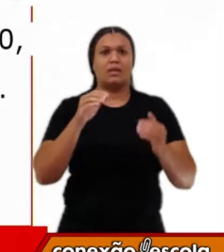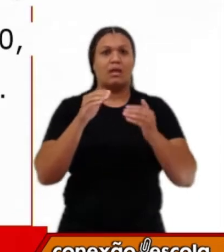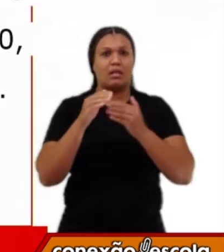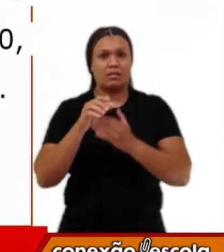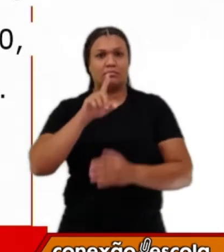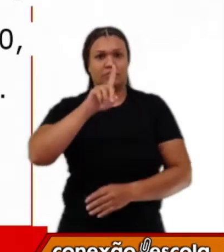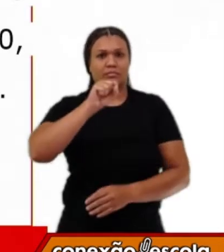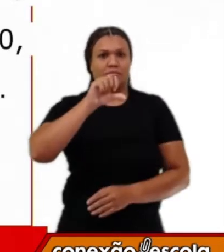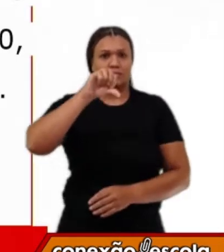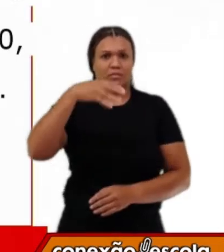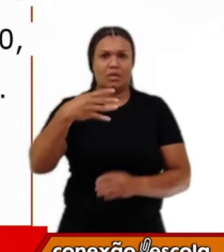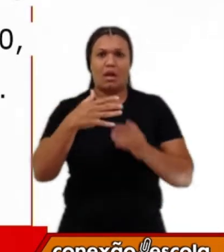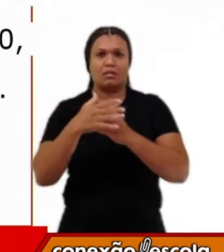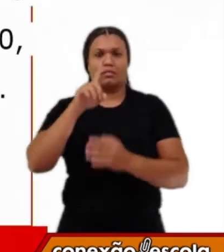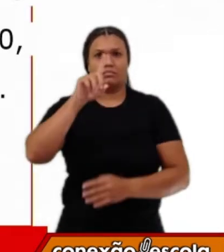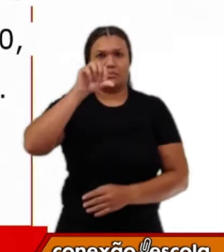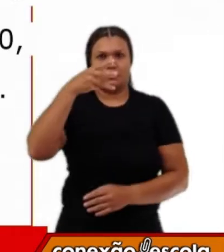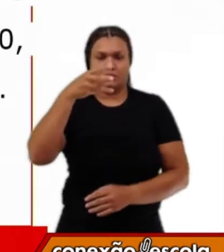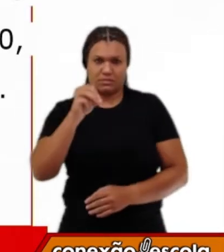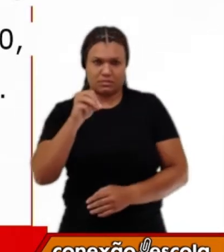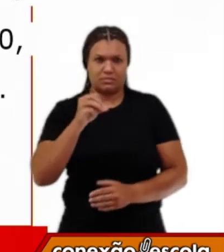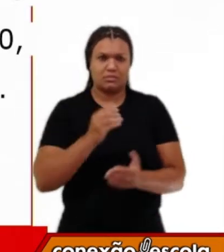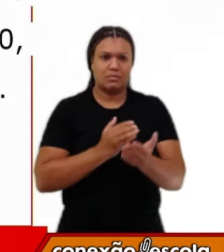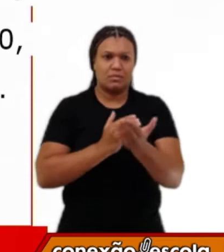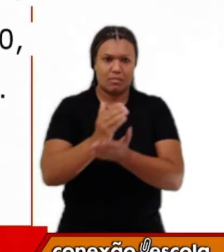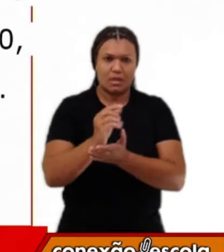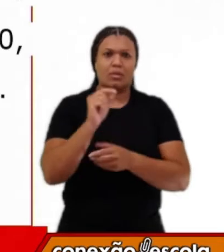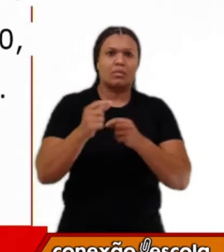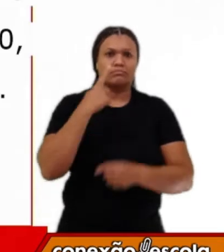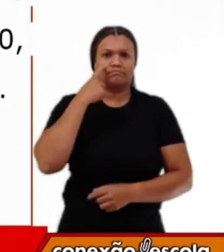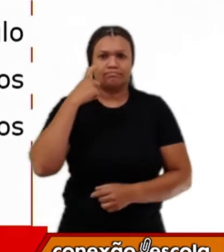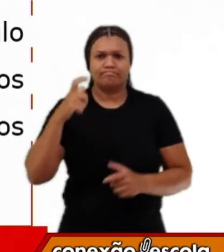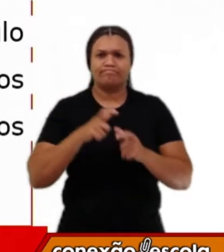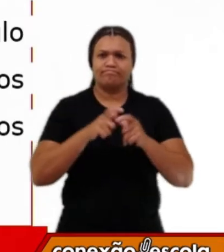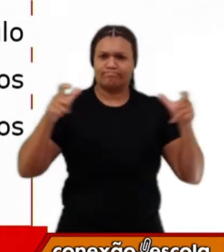que prevaleceram os interesses dos grandes cafeicultores.